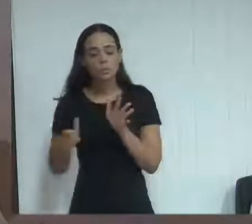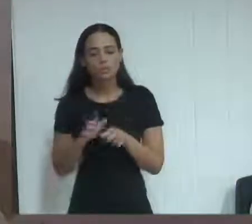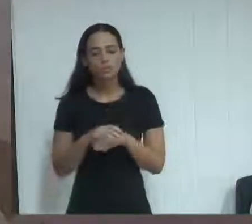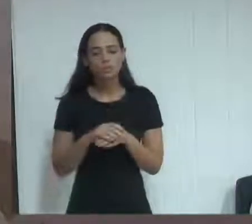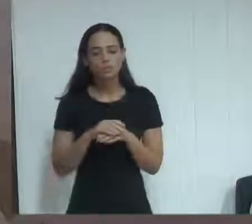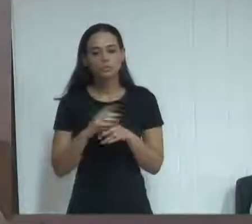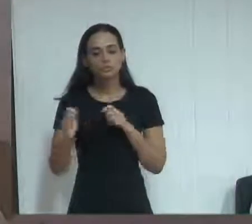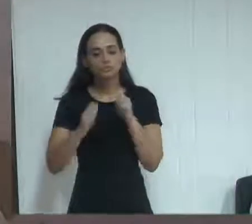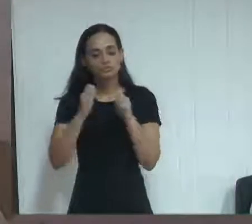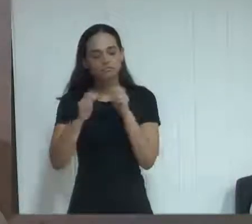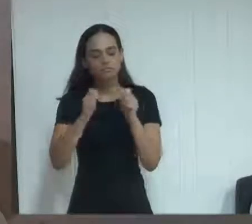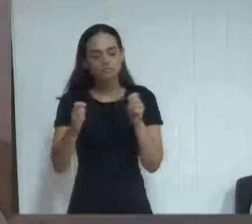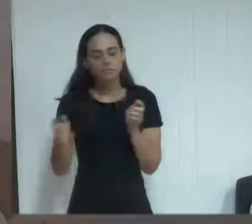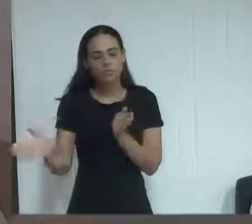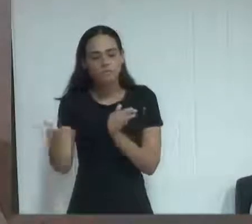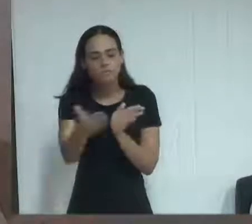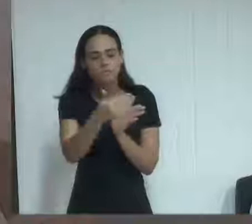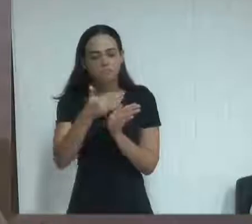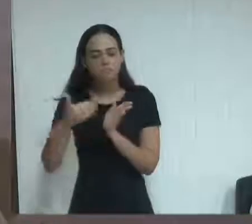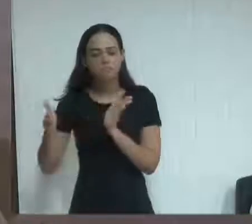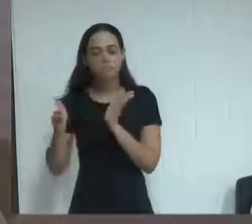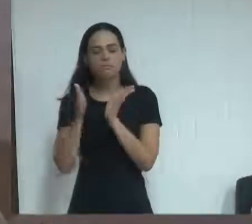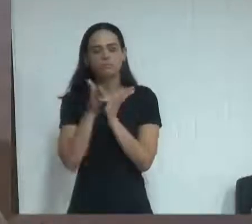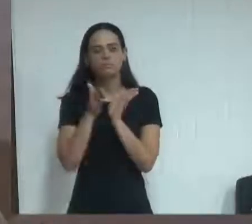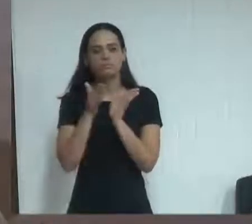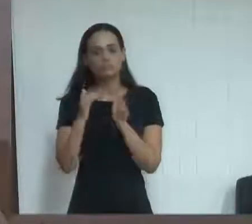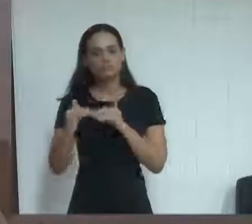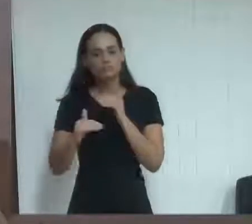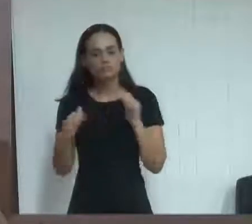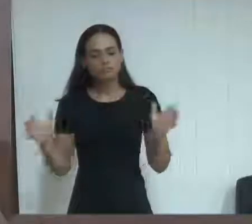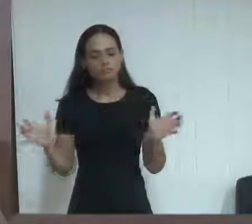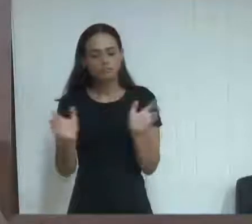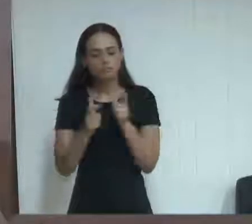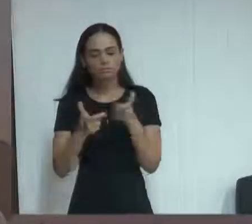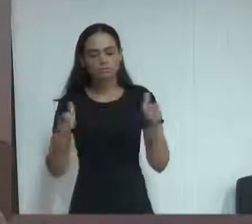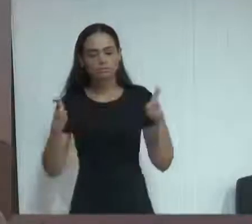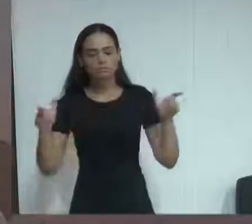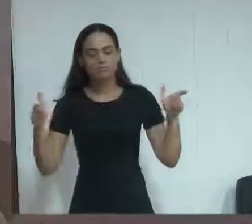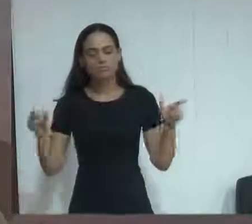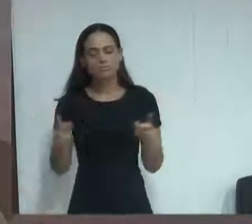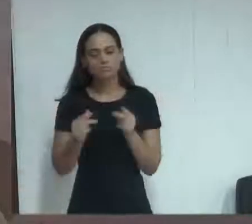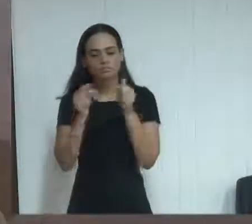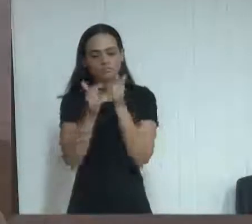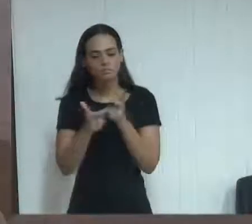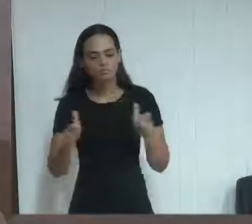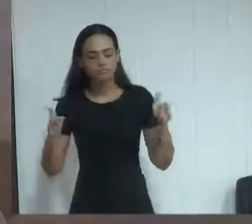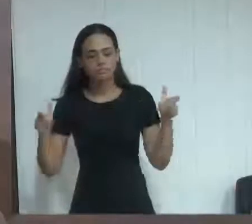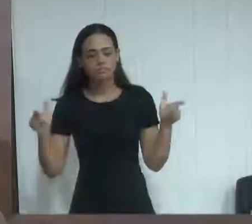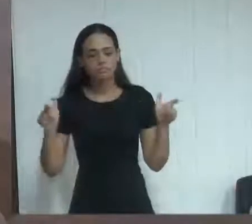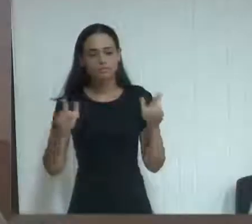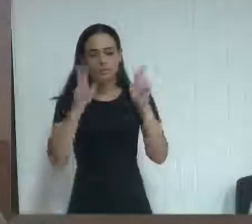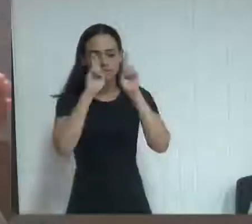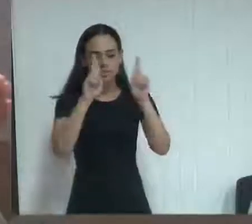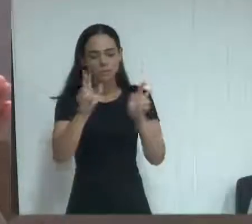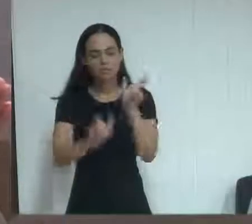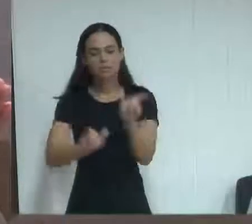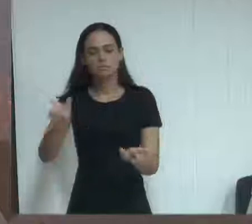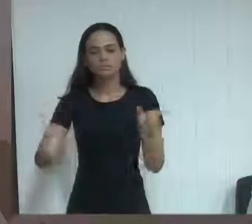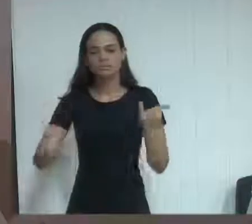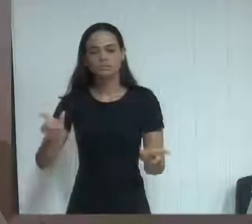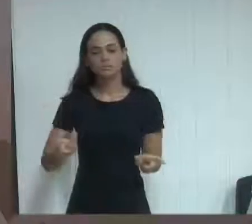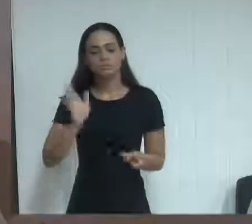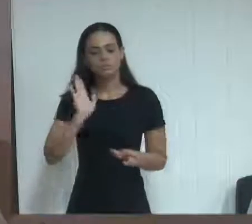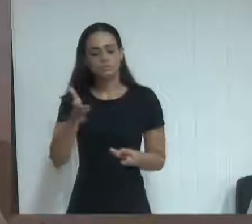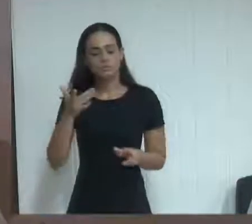seu orçamento, fazer crescer as suas receitas, respeitando o que o povo já